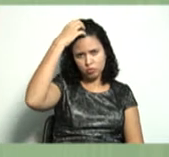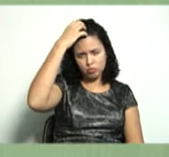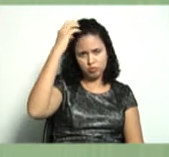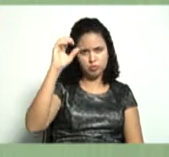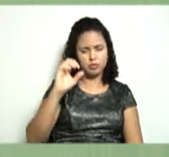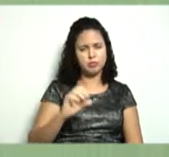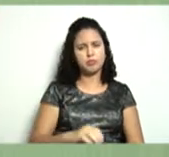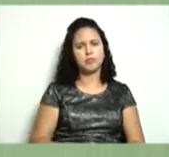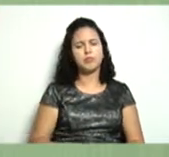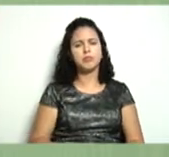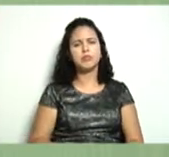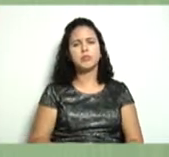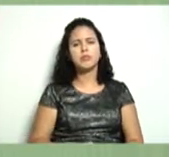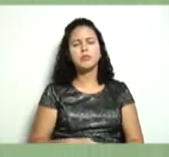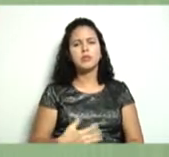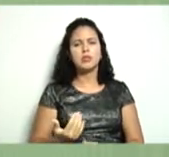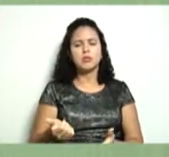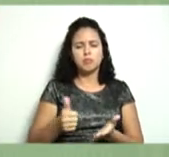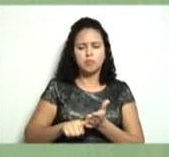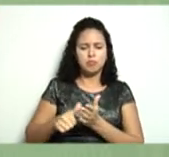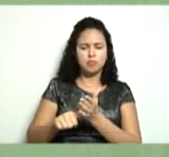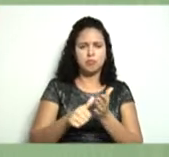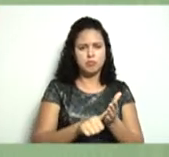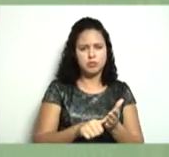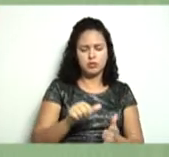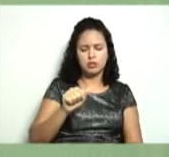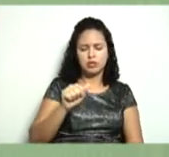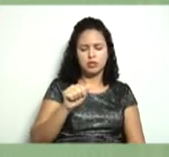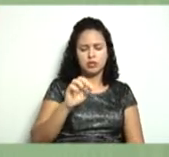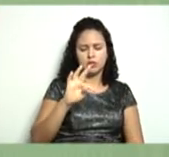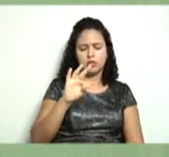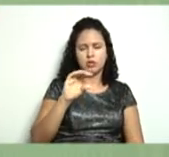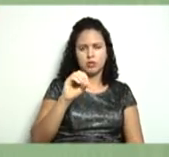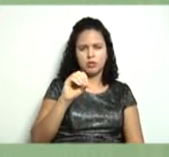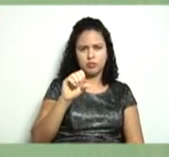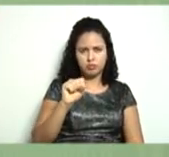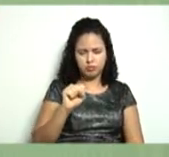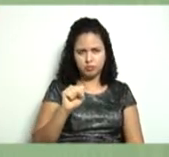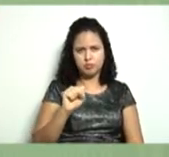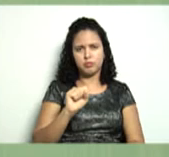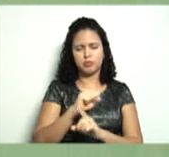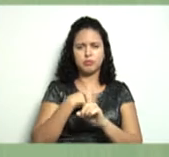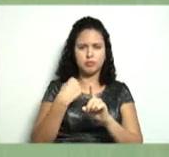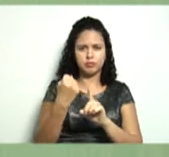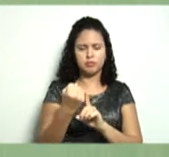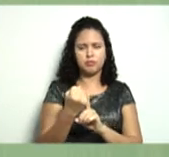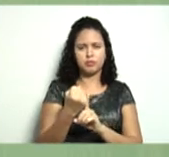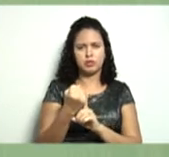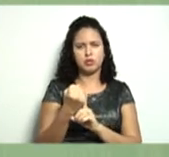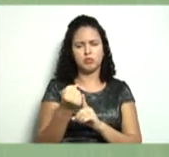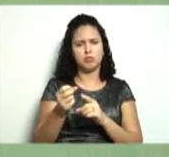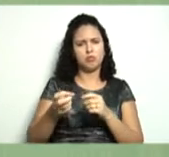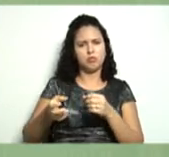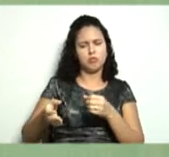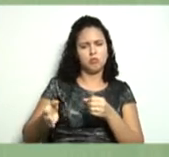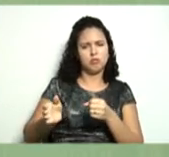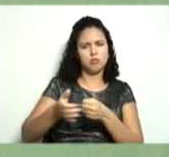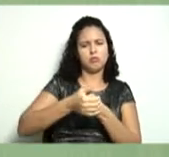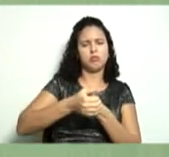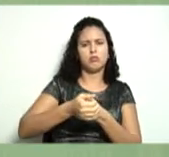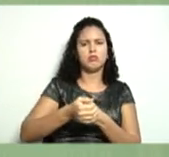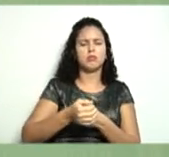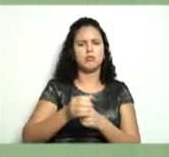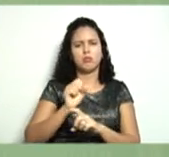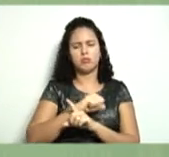dolo. Os participantes de atos ou operação social em que se oculte a natureza da